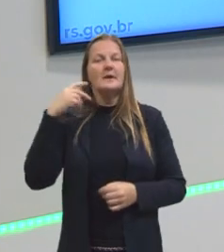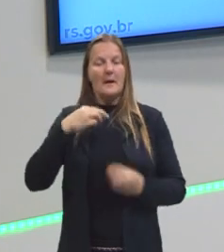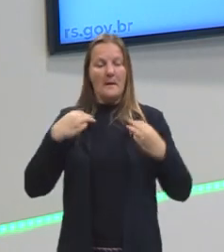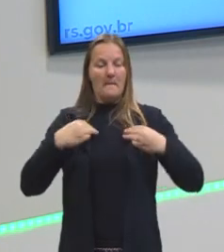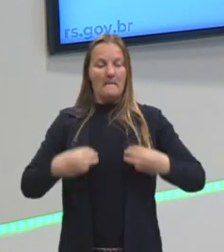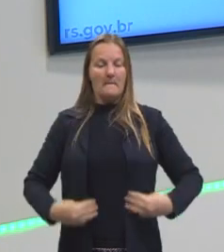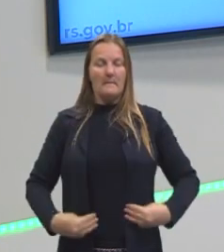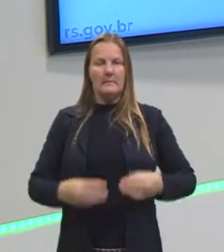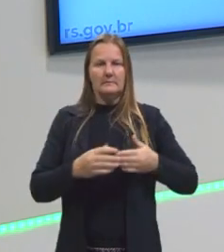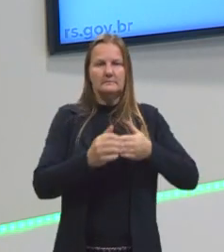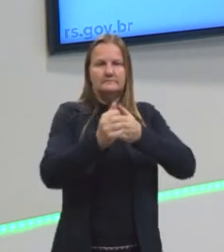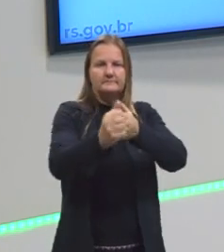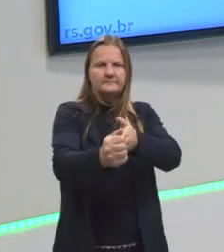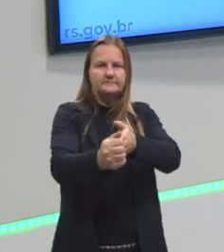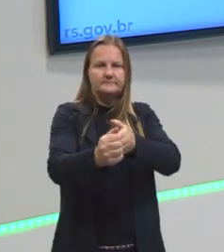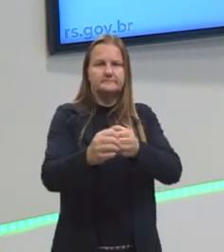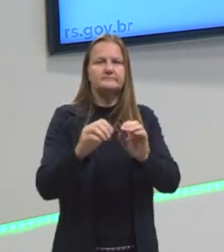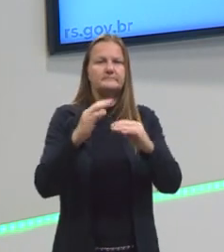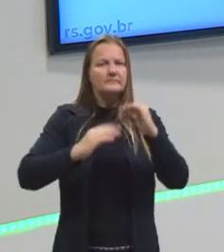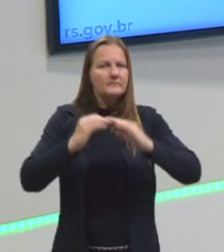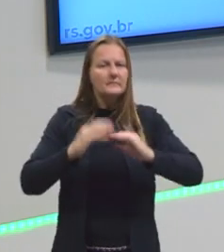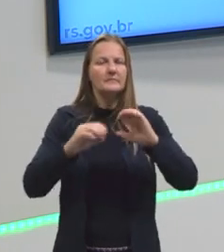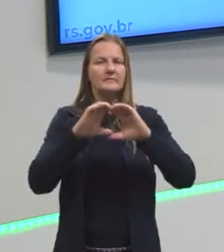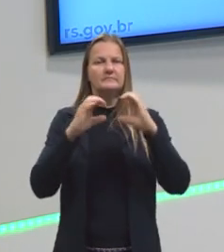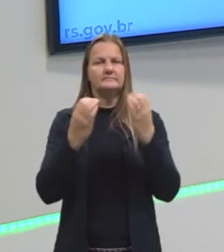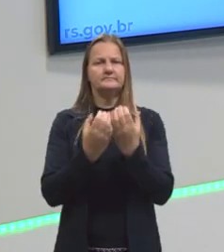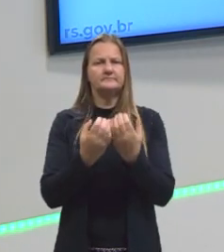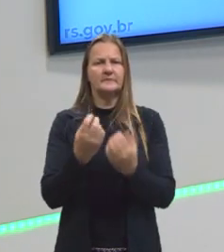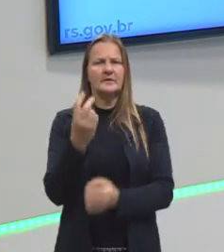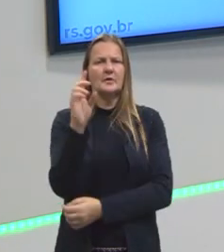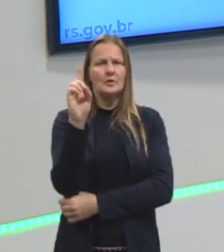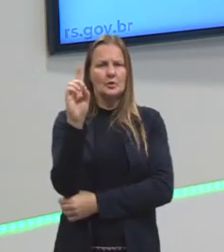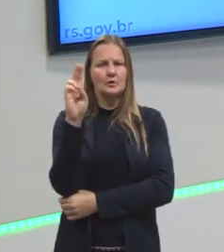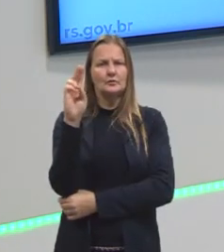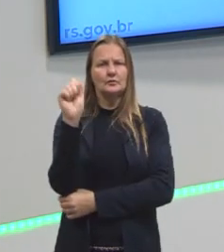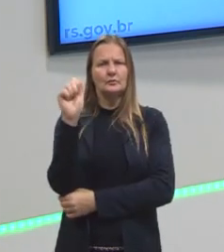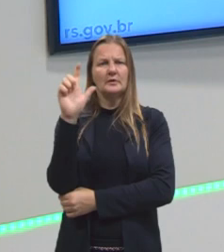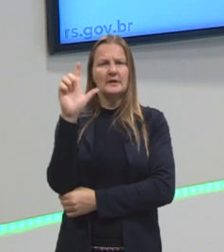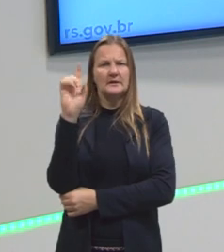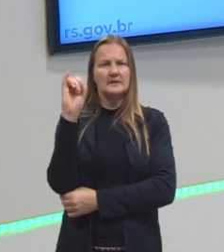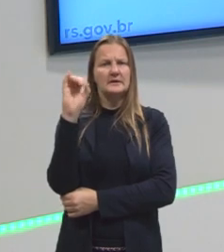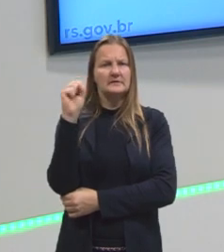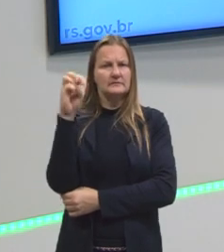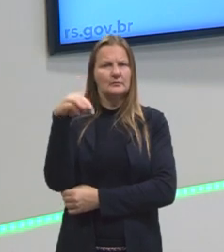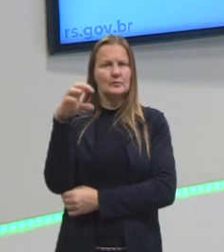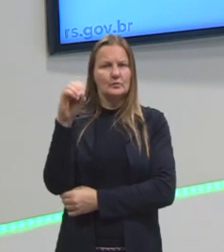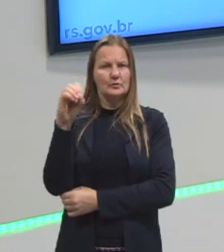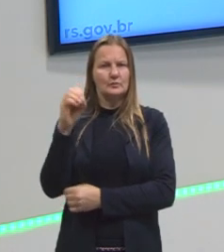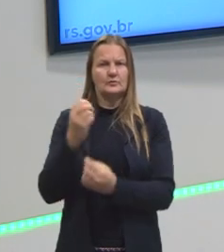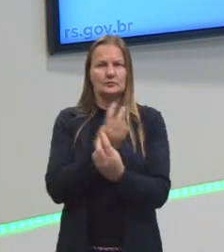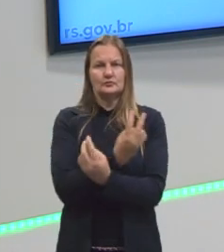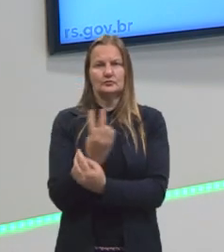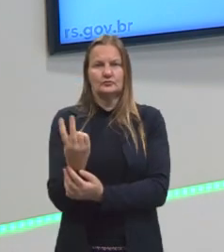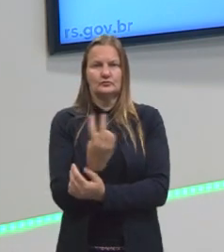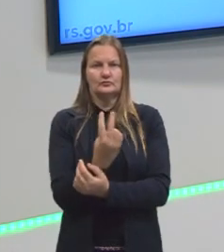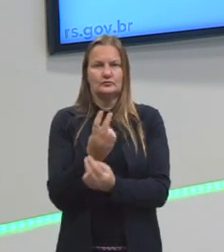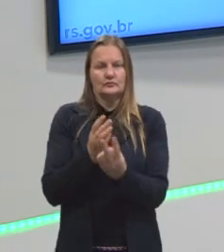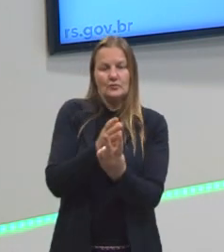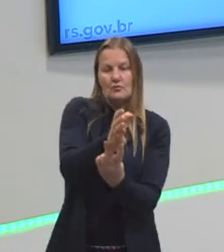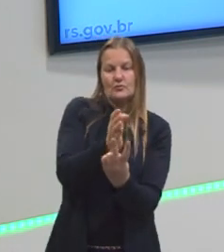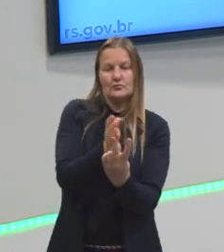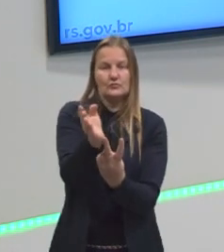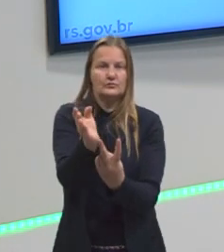da comunidade teto esse dualismo Eu gostaria que você prestasse atenção né ele continua